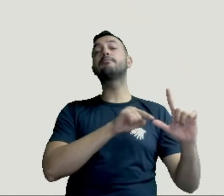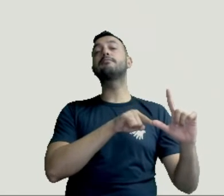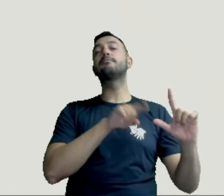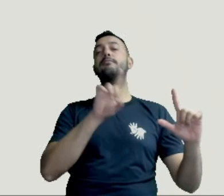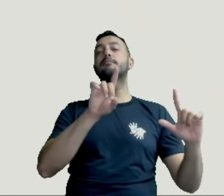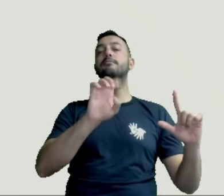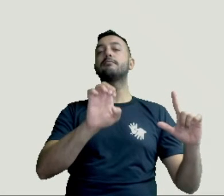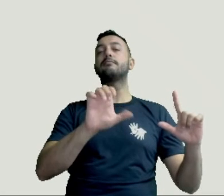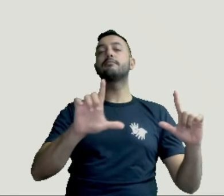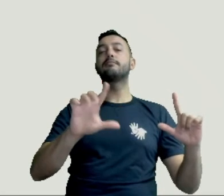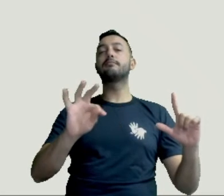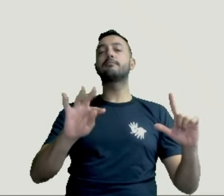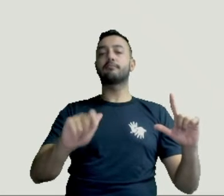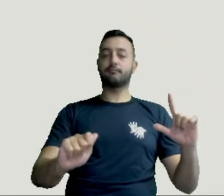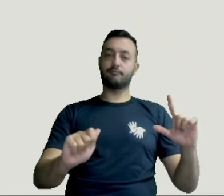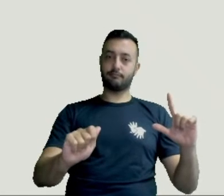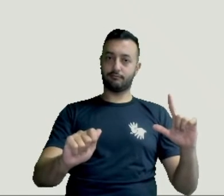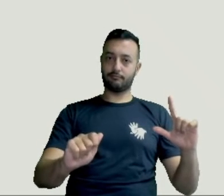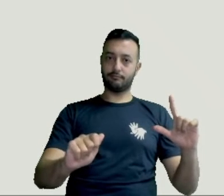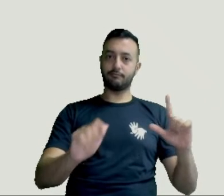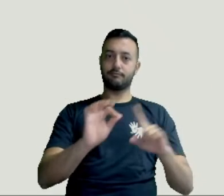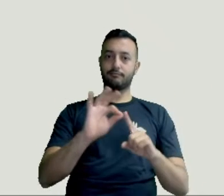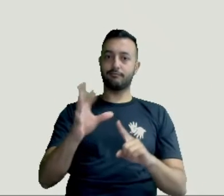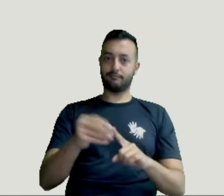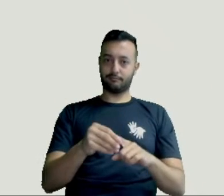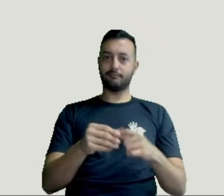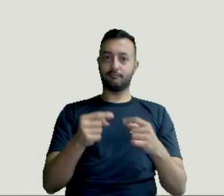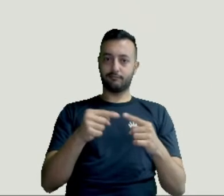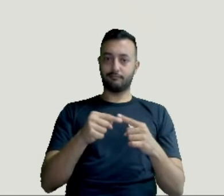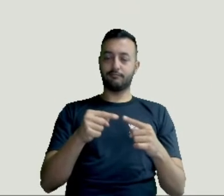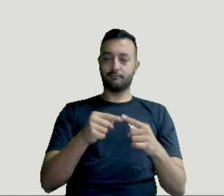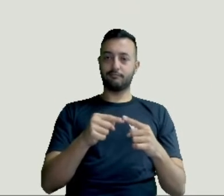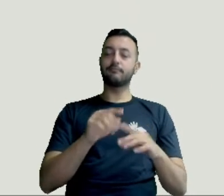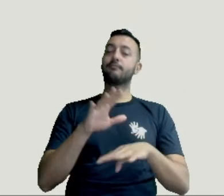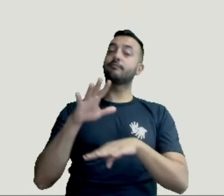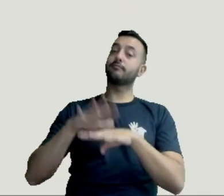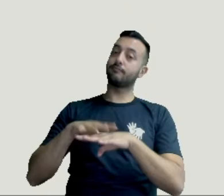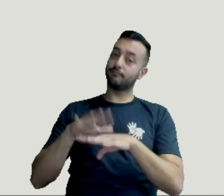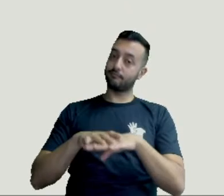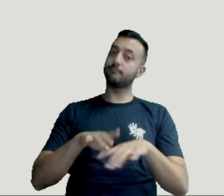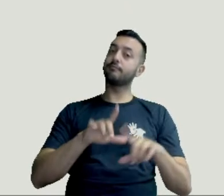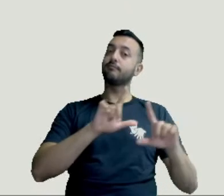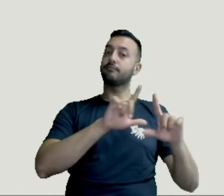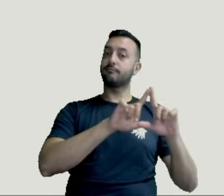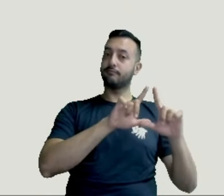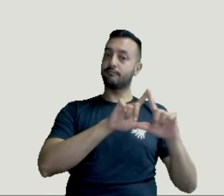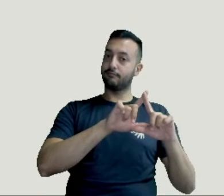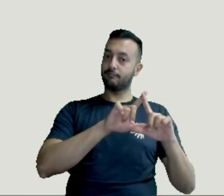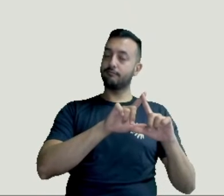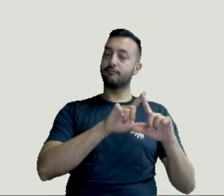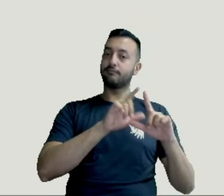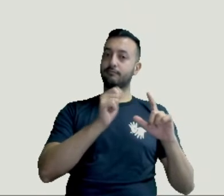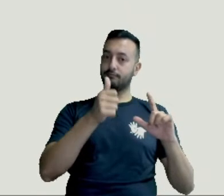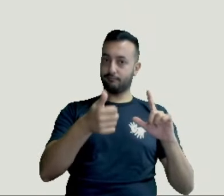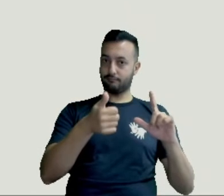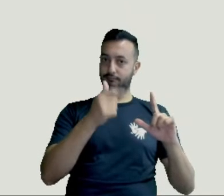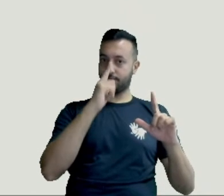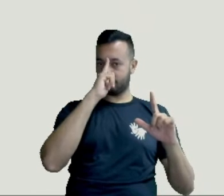de física, né? Delta. Na parte de matemática, delta. Letra grega, tá